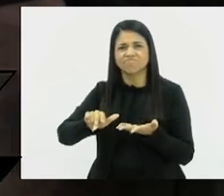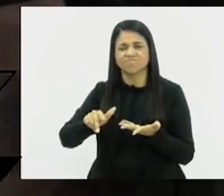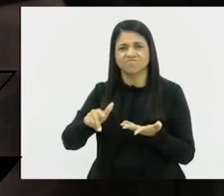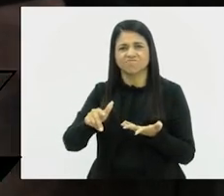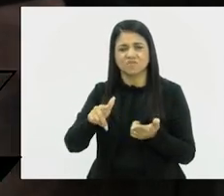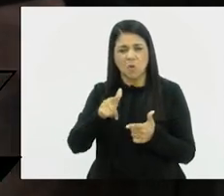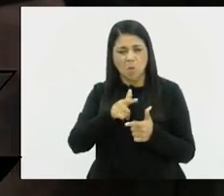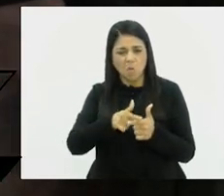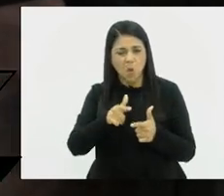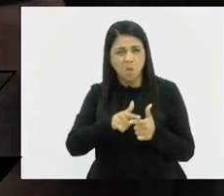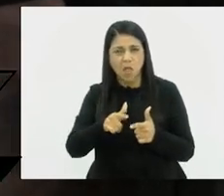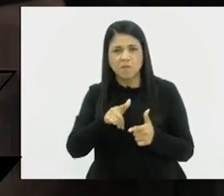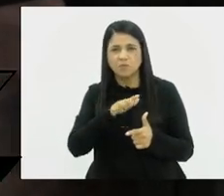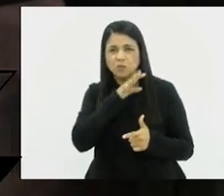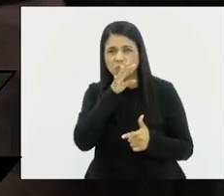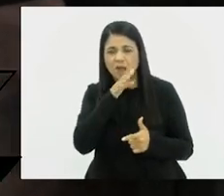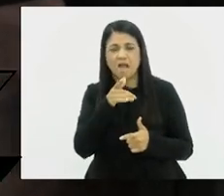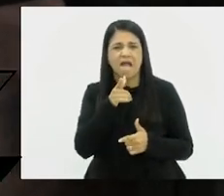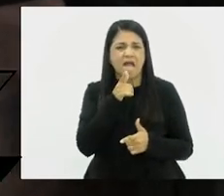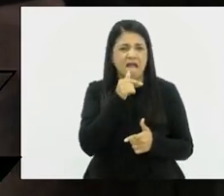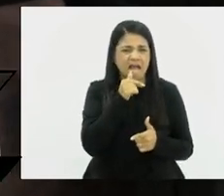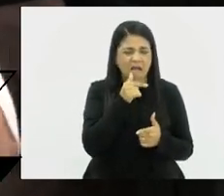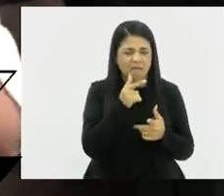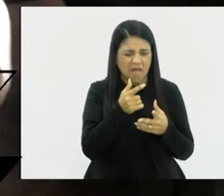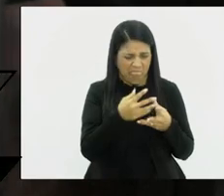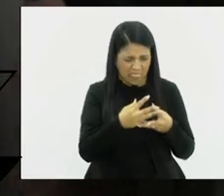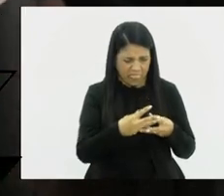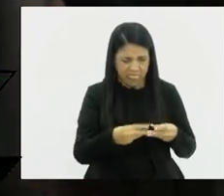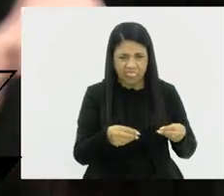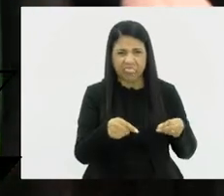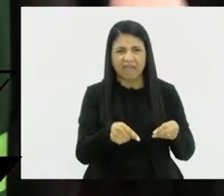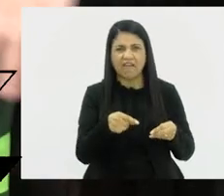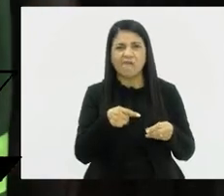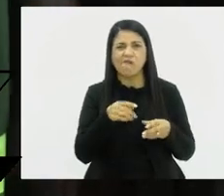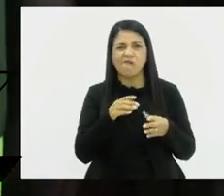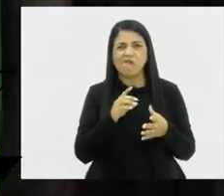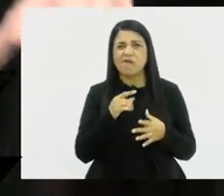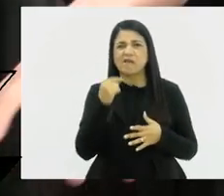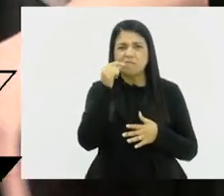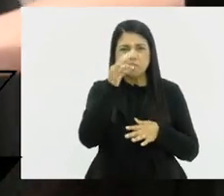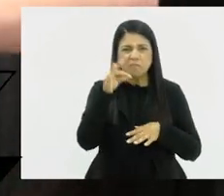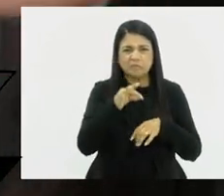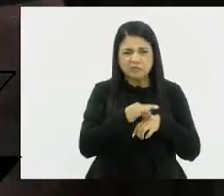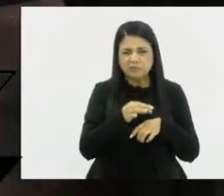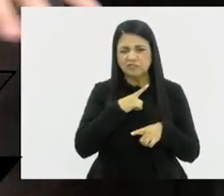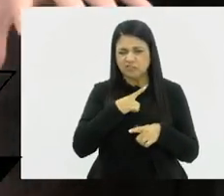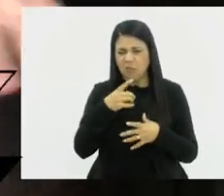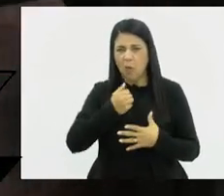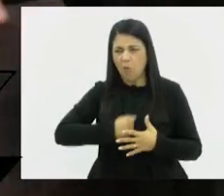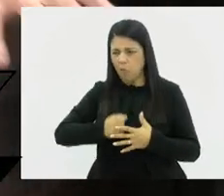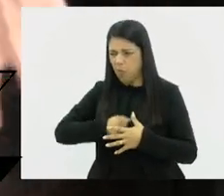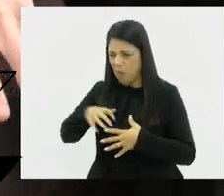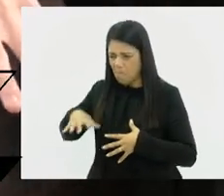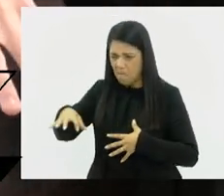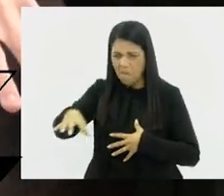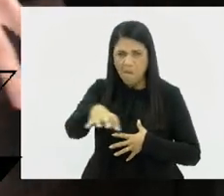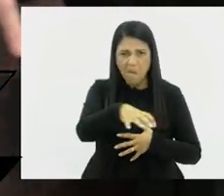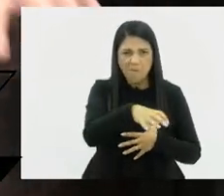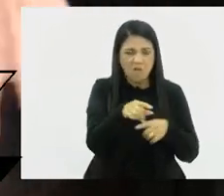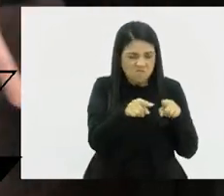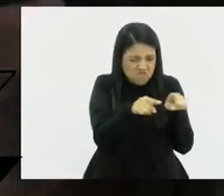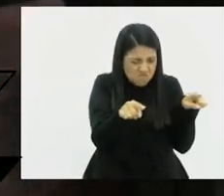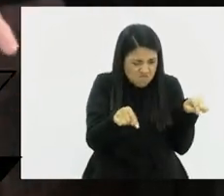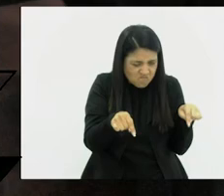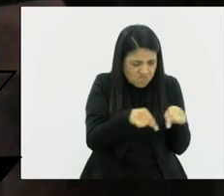insalubridades para os animais, água com lodo, foco de dengue, animais em meio a muitas fezes, um cubículo 2x2, que